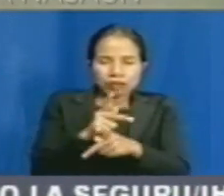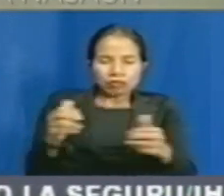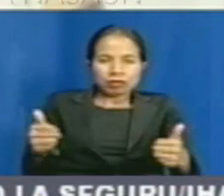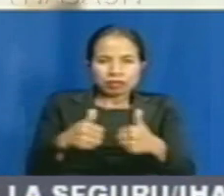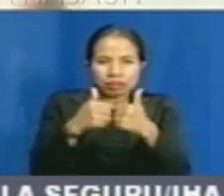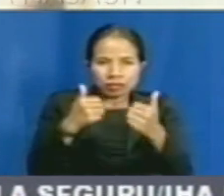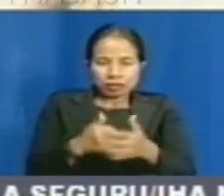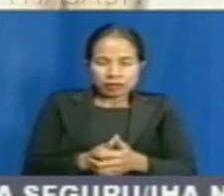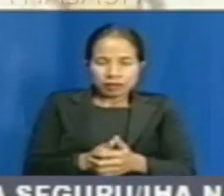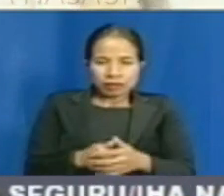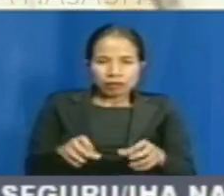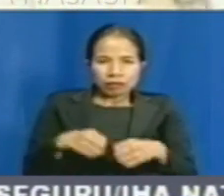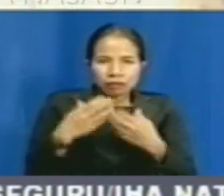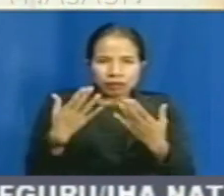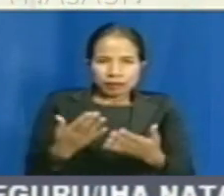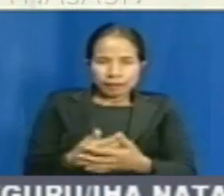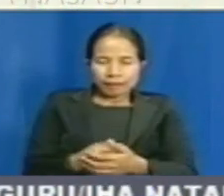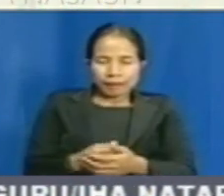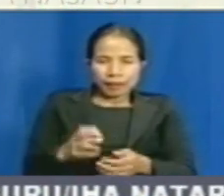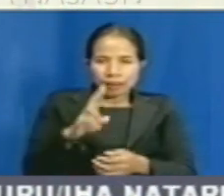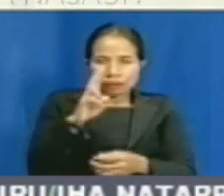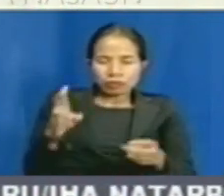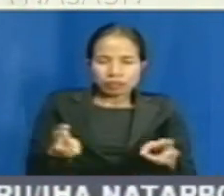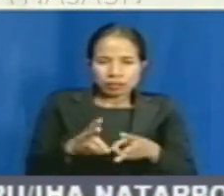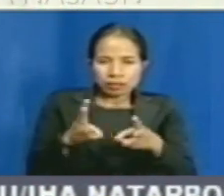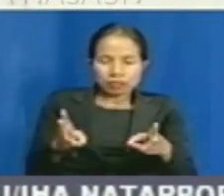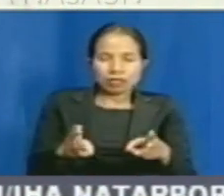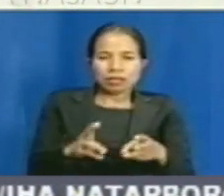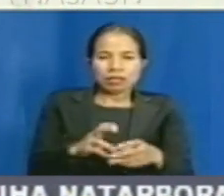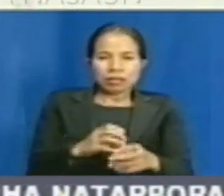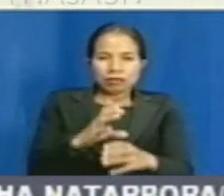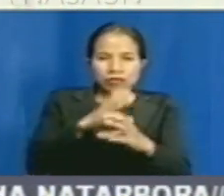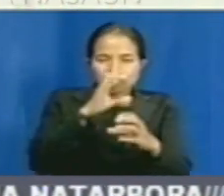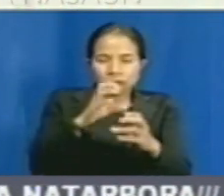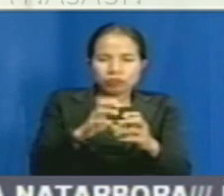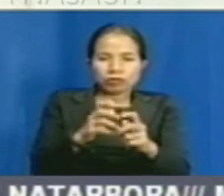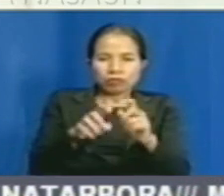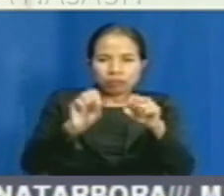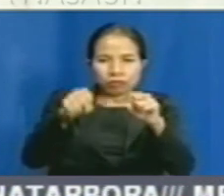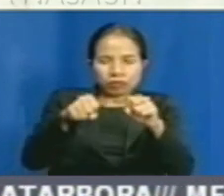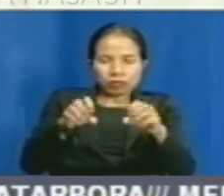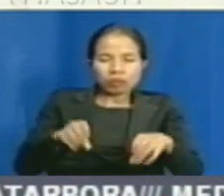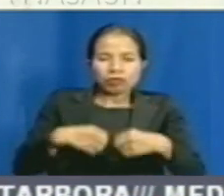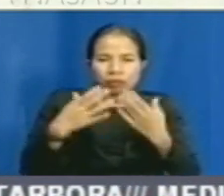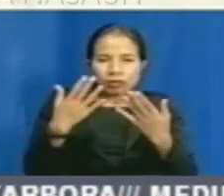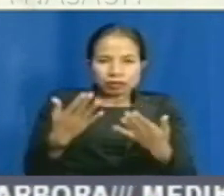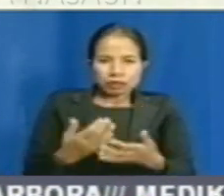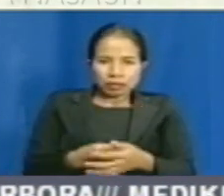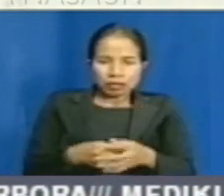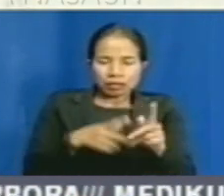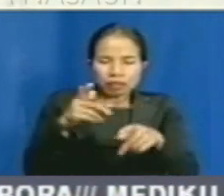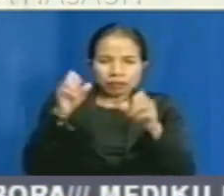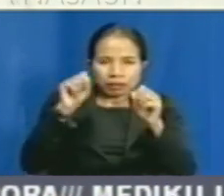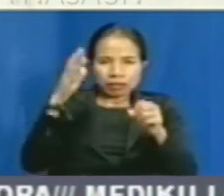acidente. O ensaio, meu bebê, utiliza estrada, meu motor careta. E o ensaio, meu bebê,